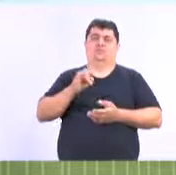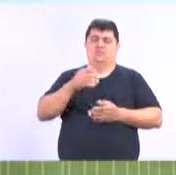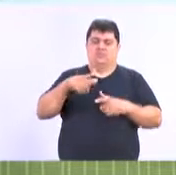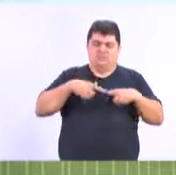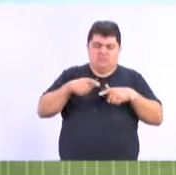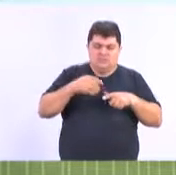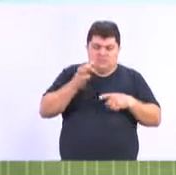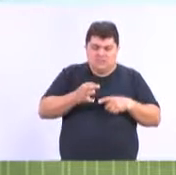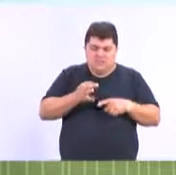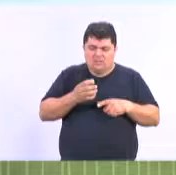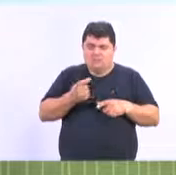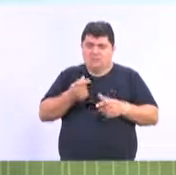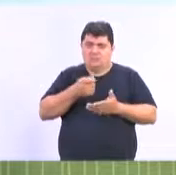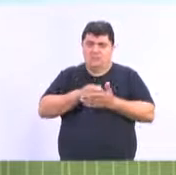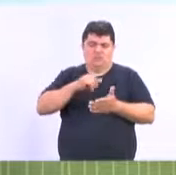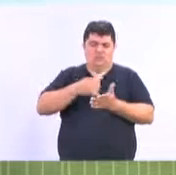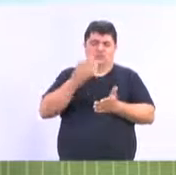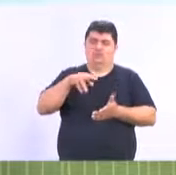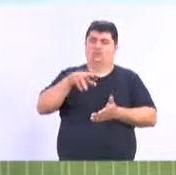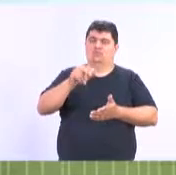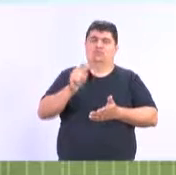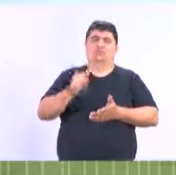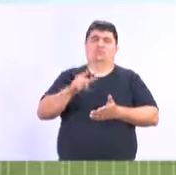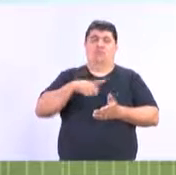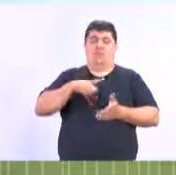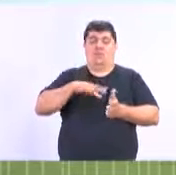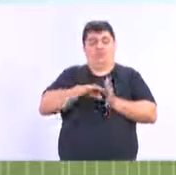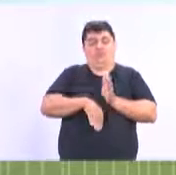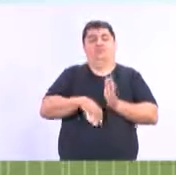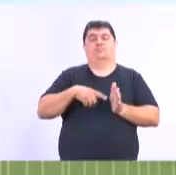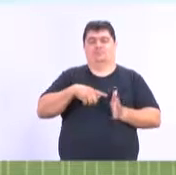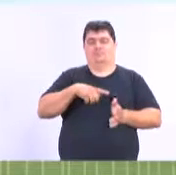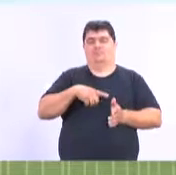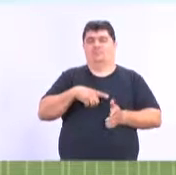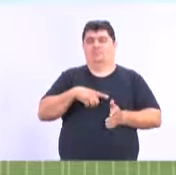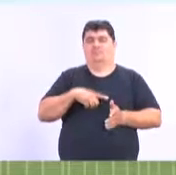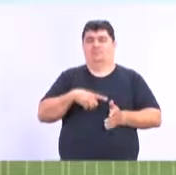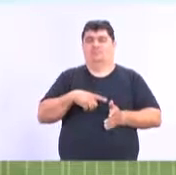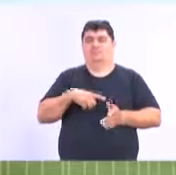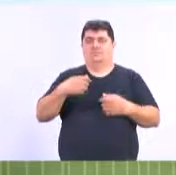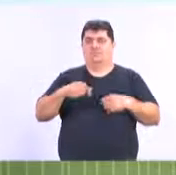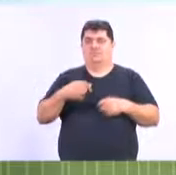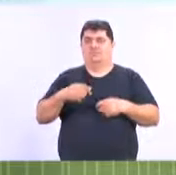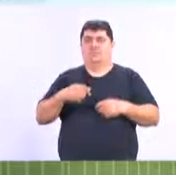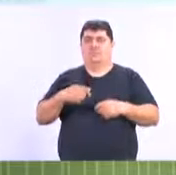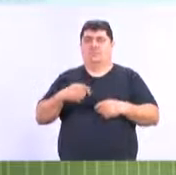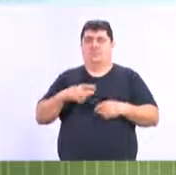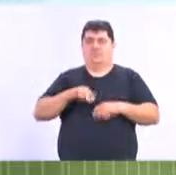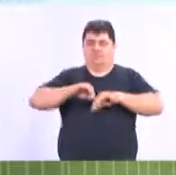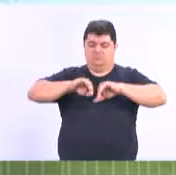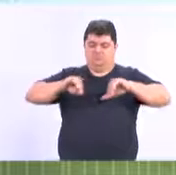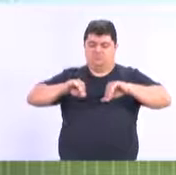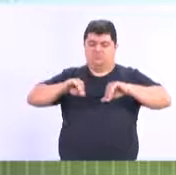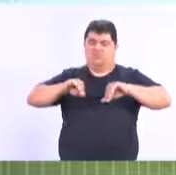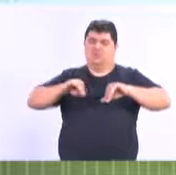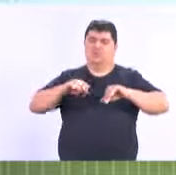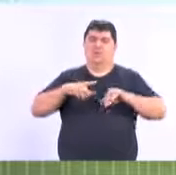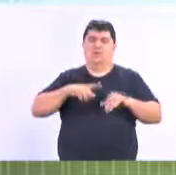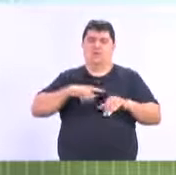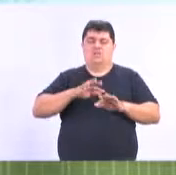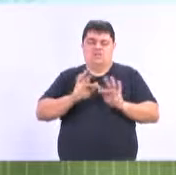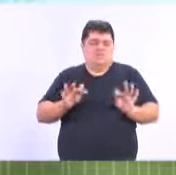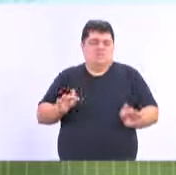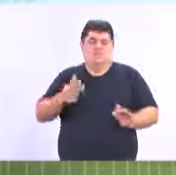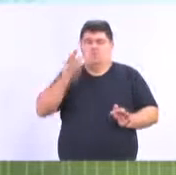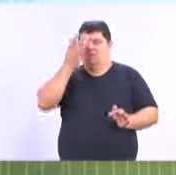as análises das demonstrações financeiras, a gente vai ver que tem como não deixar ter essa ineficiência de caixa com algumas ações simples. A gente quer passar